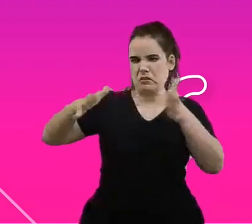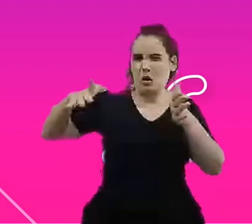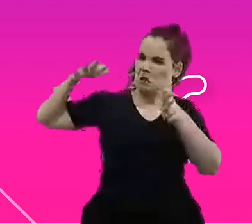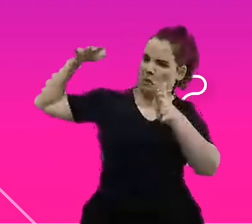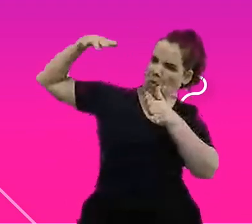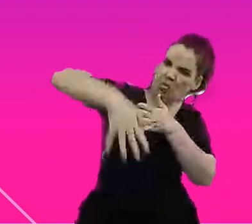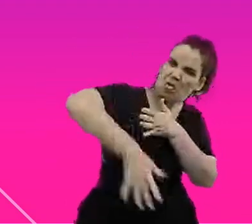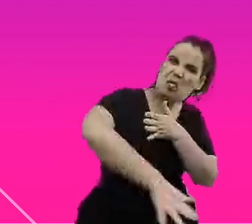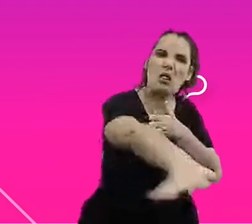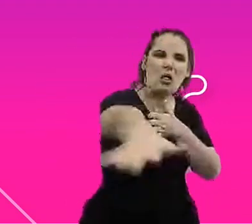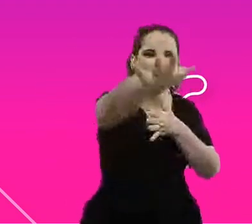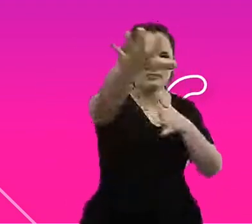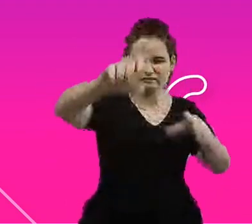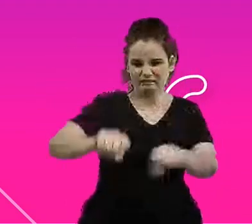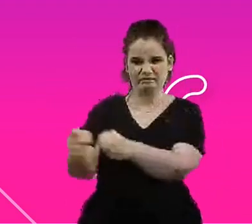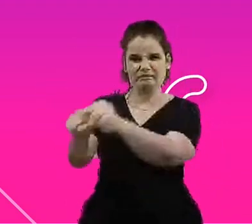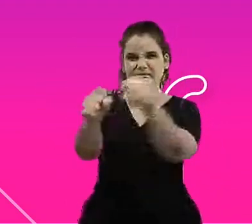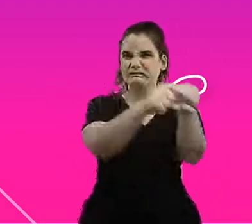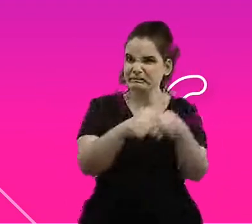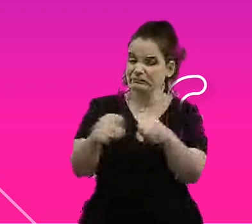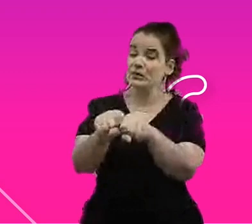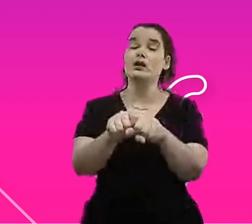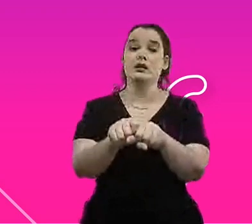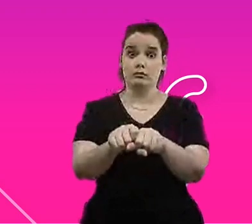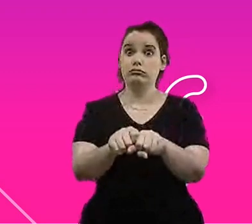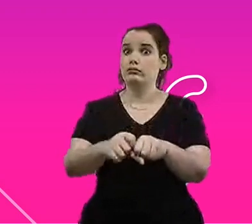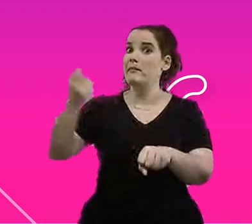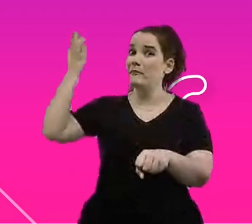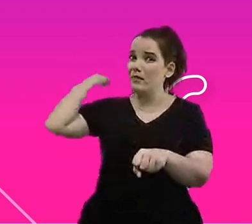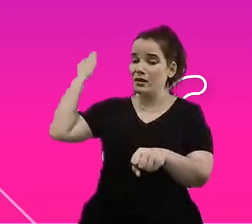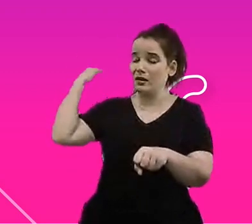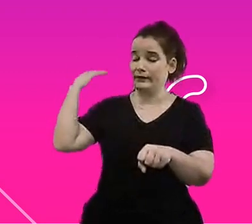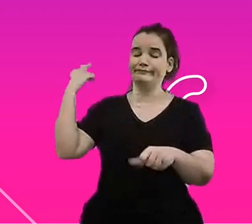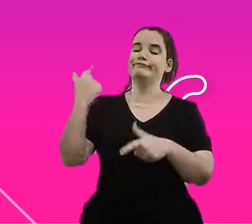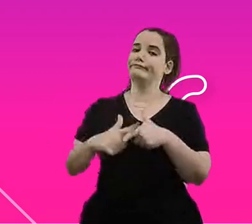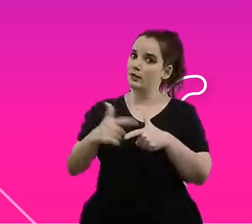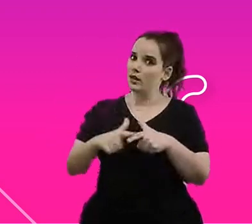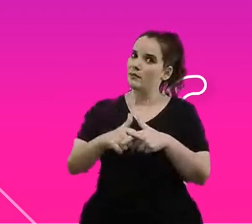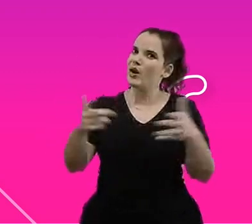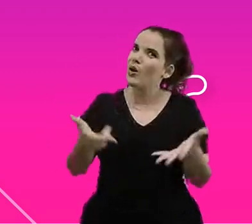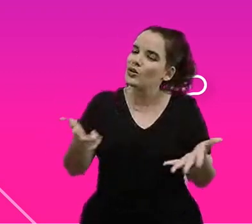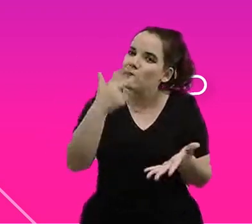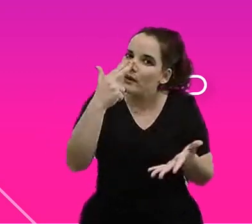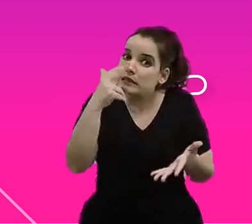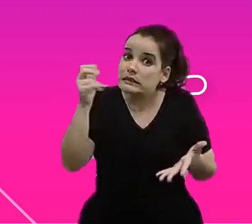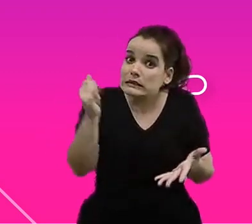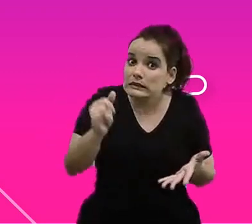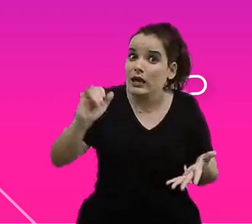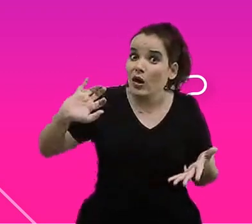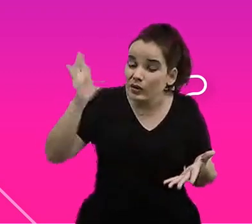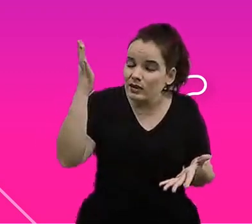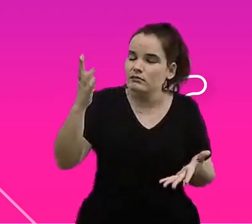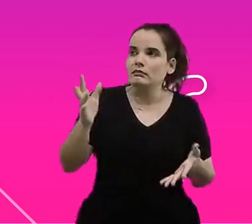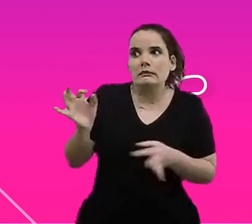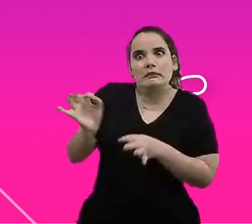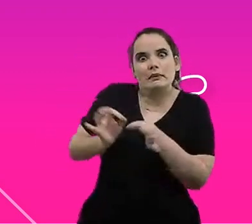5 anos atrás. Mas a gente ainda não está exatamente no momento, na situação exata que a gente gostaria de